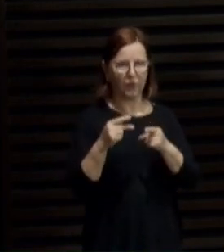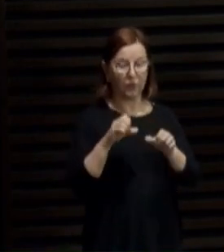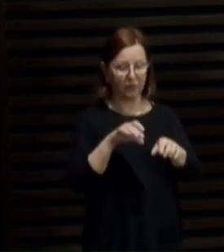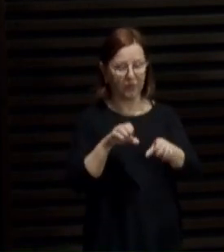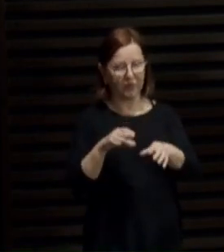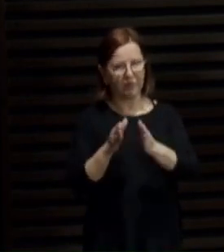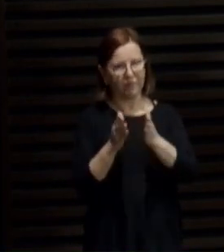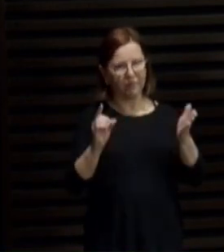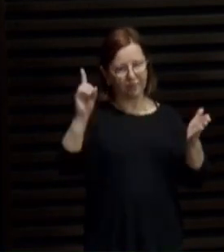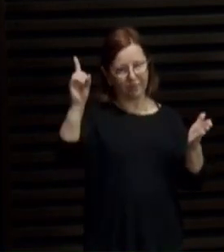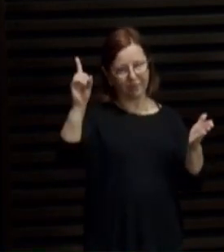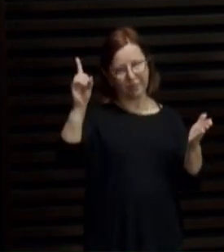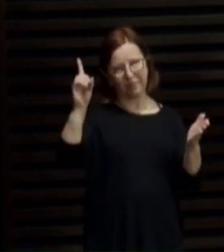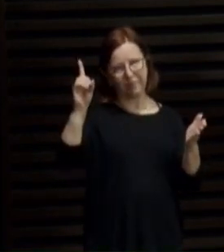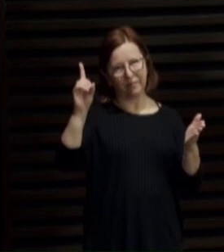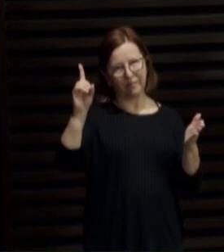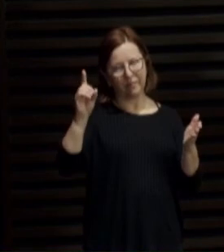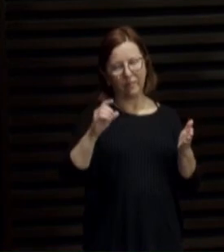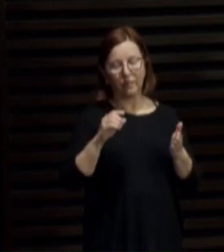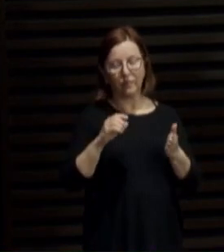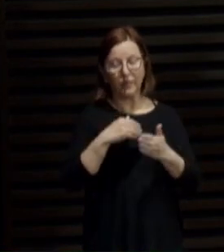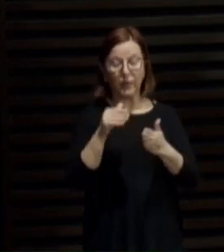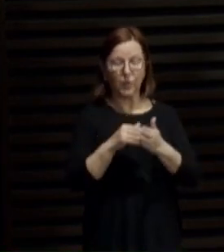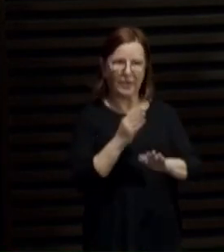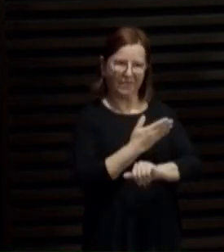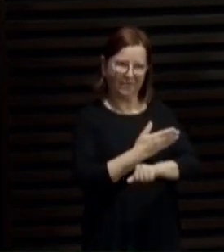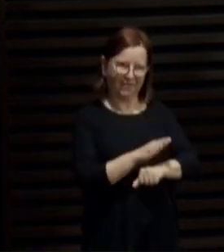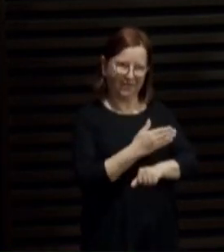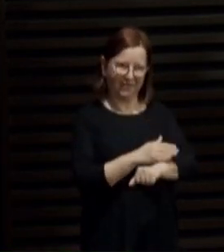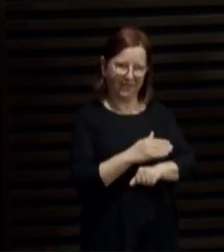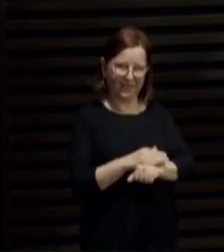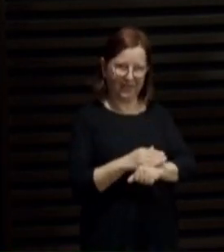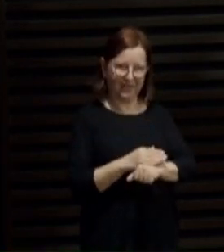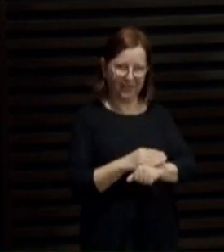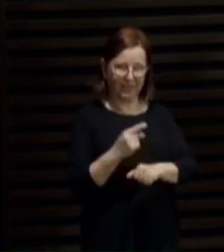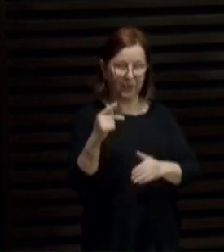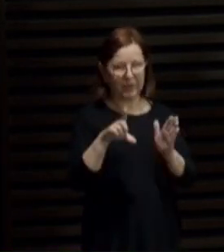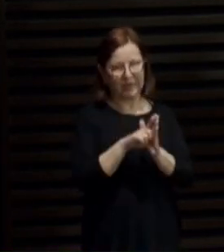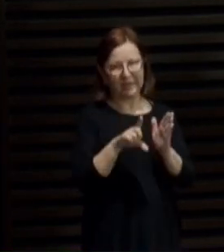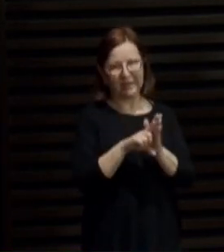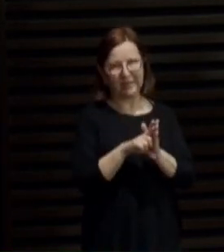Bíblia são todas práticas e suas leis